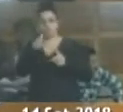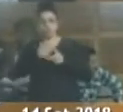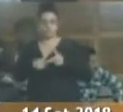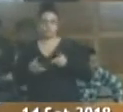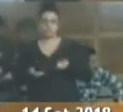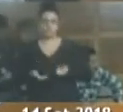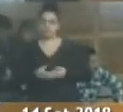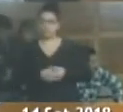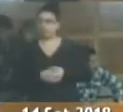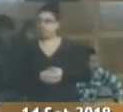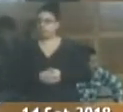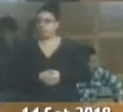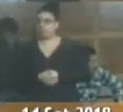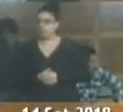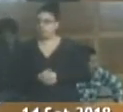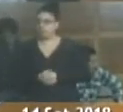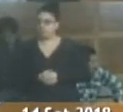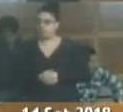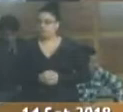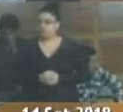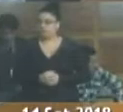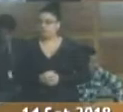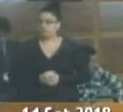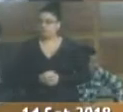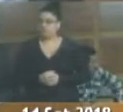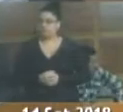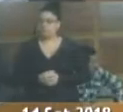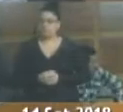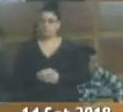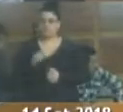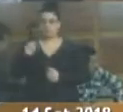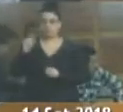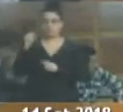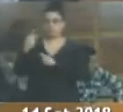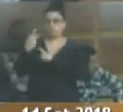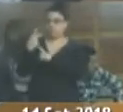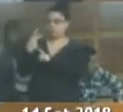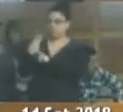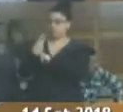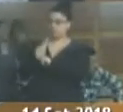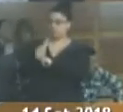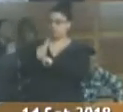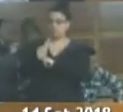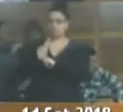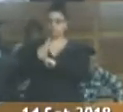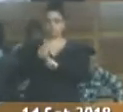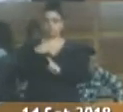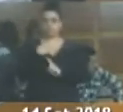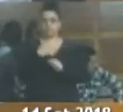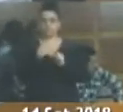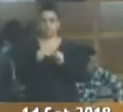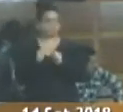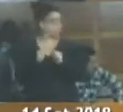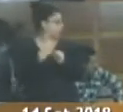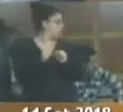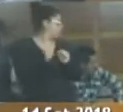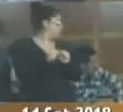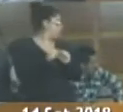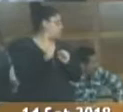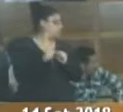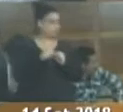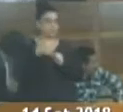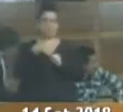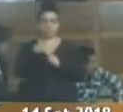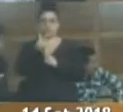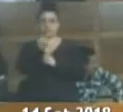Só para pontuar, quem nos procurou para que essa audiência pública fosse realizada foi a